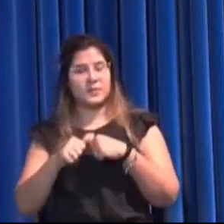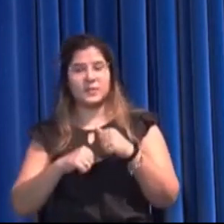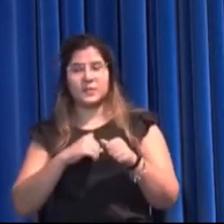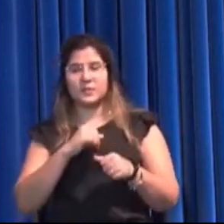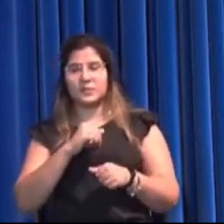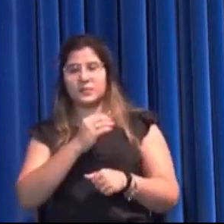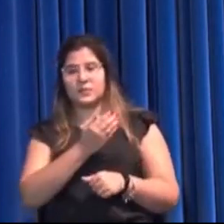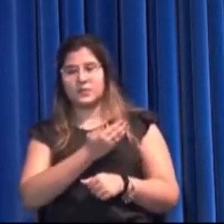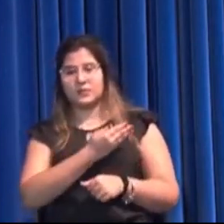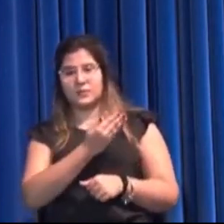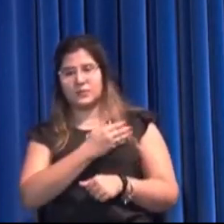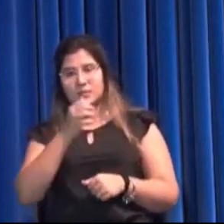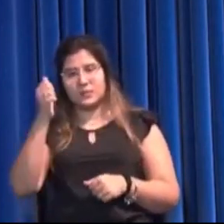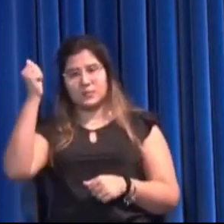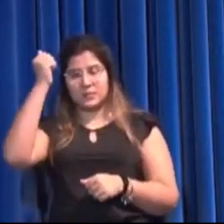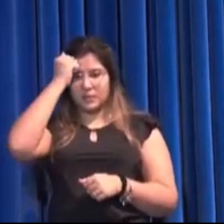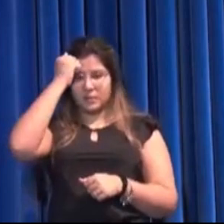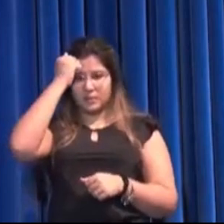sem arrependimento.